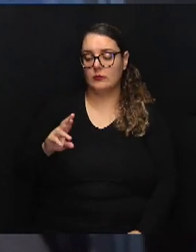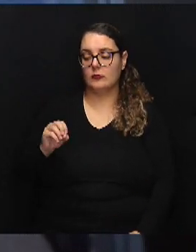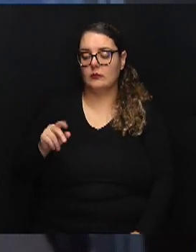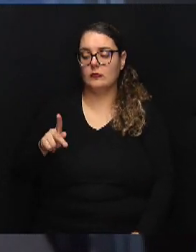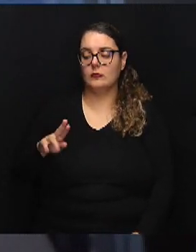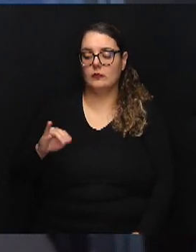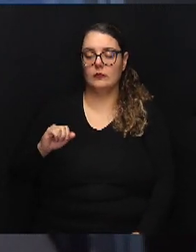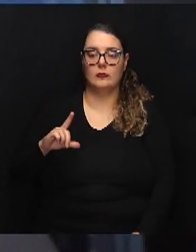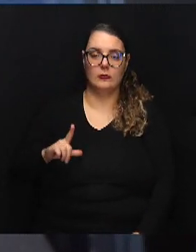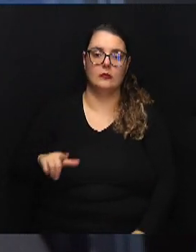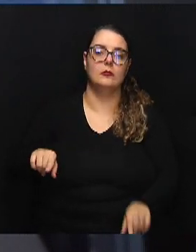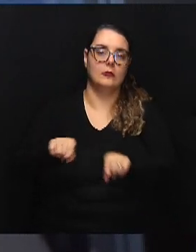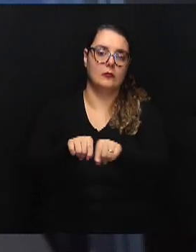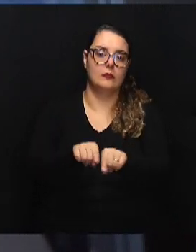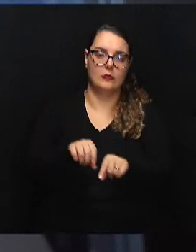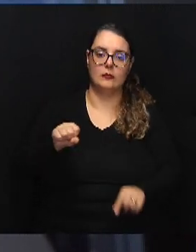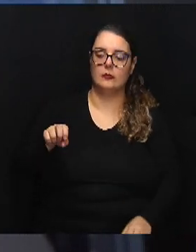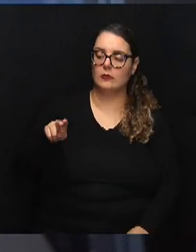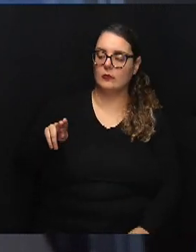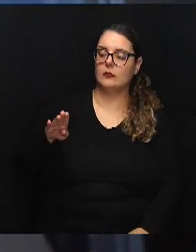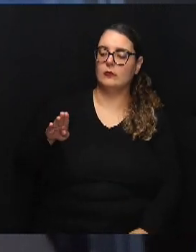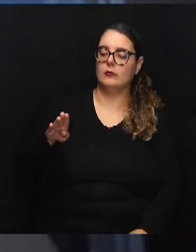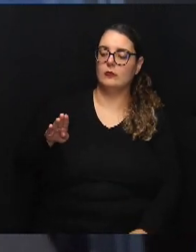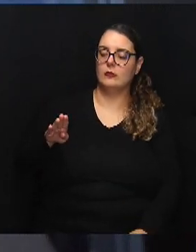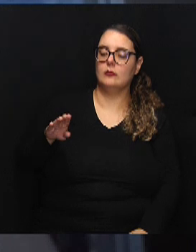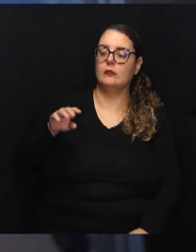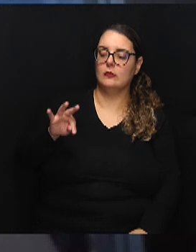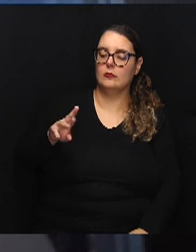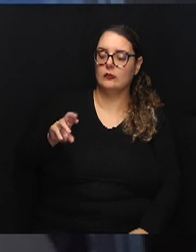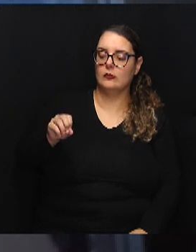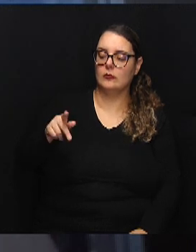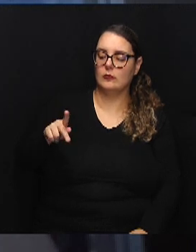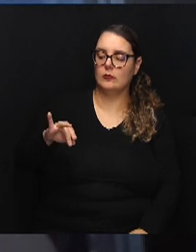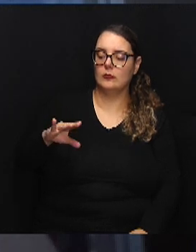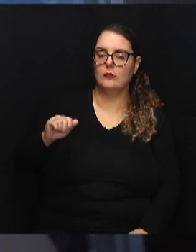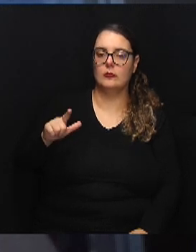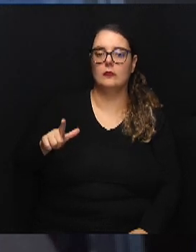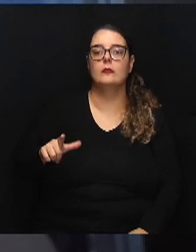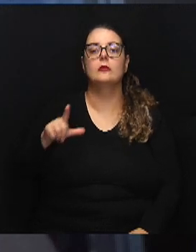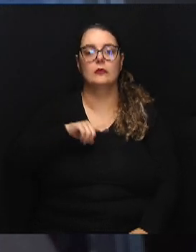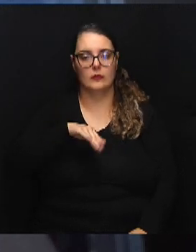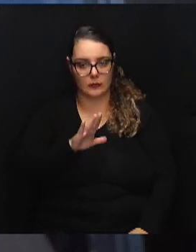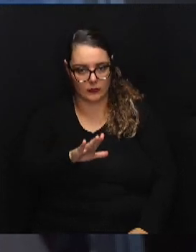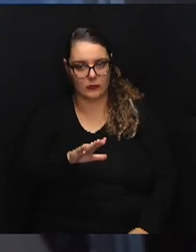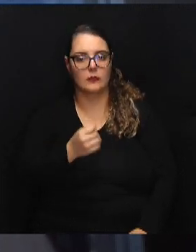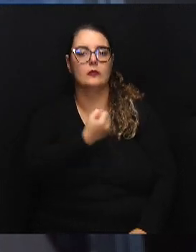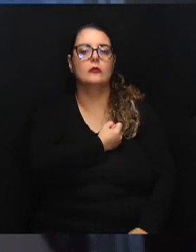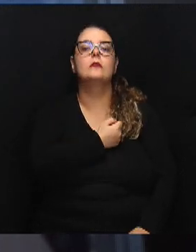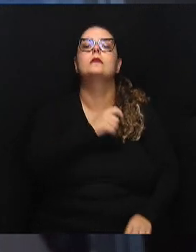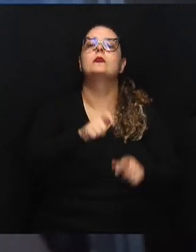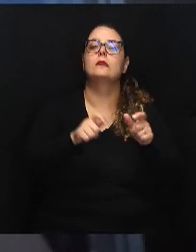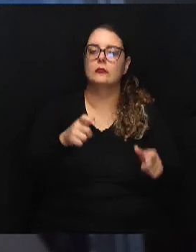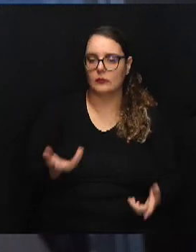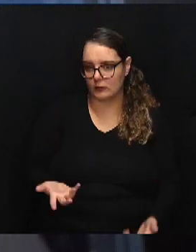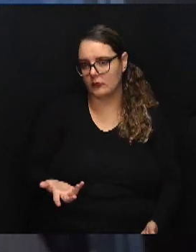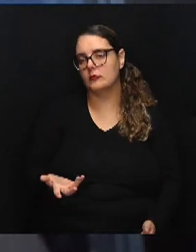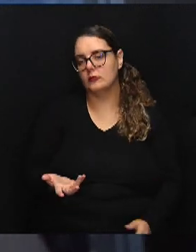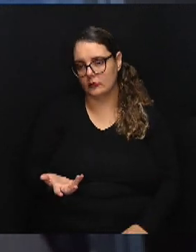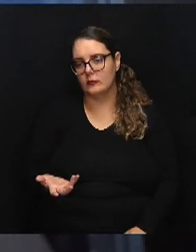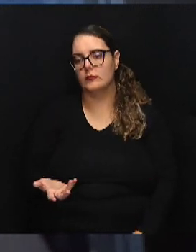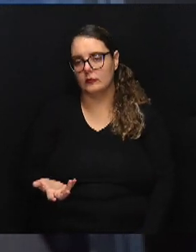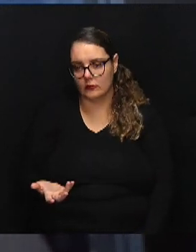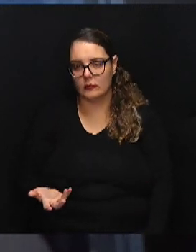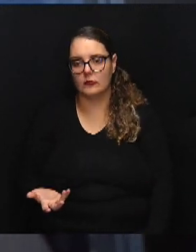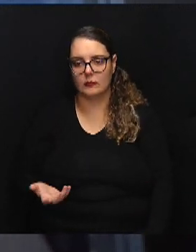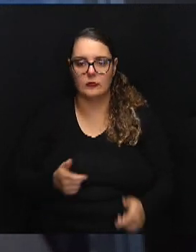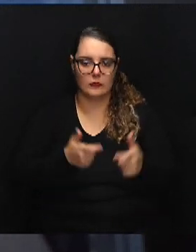subtropical, percentualmente, temos mais casos que nas regiões mais frias. Então, os idosos, te respondendo aí, os idosos,